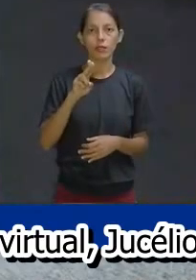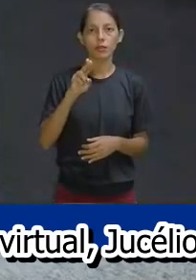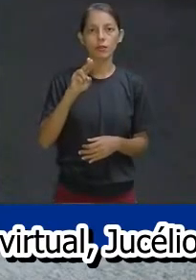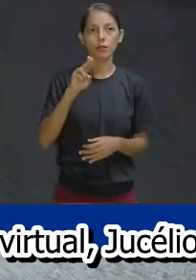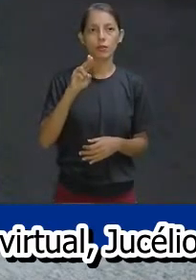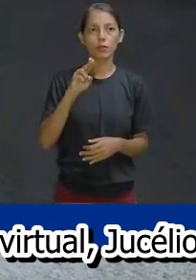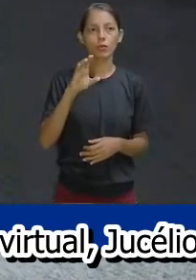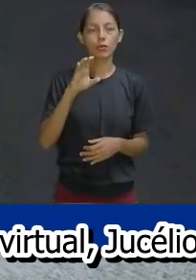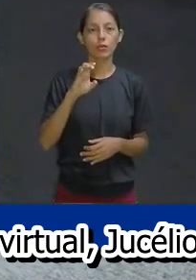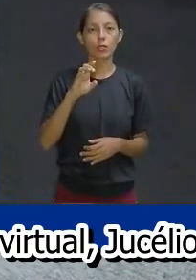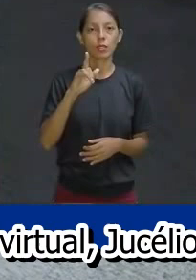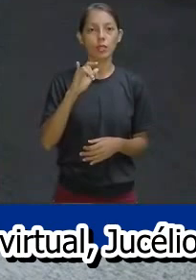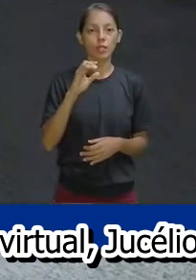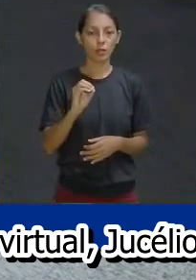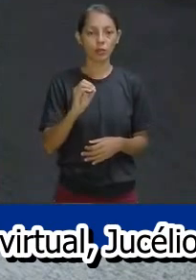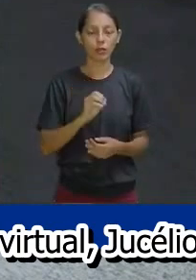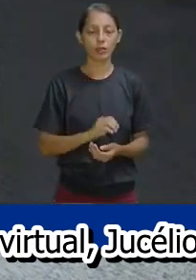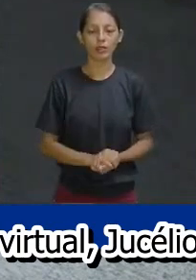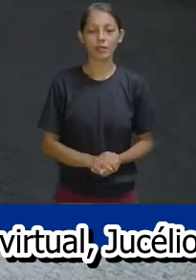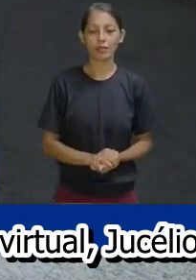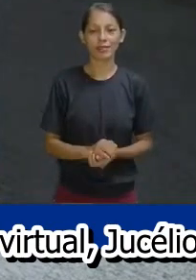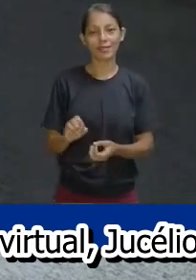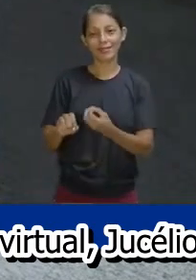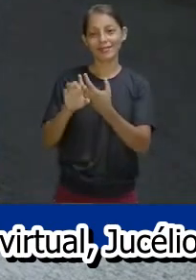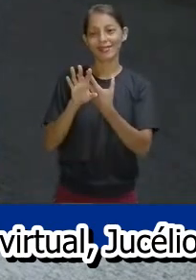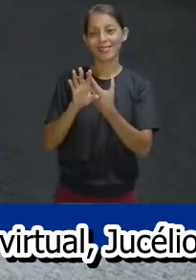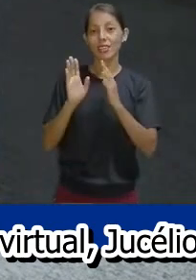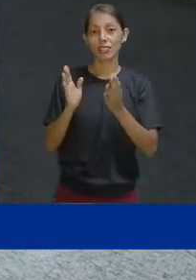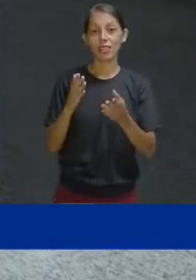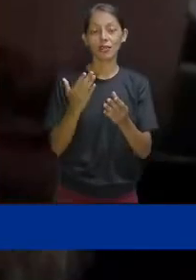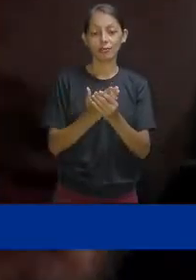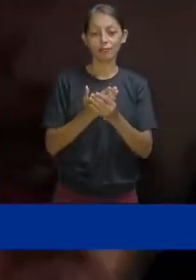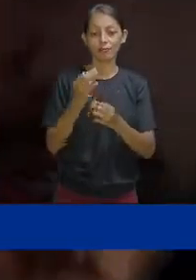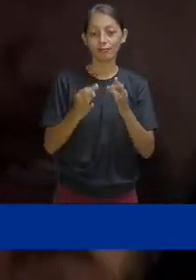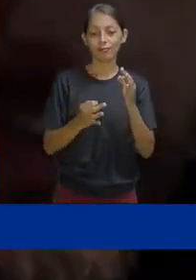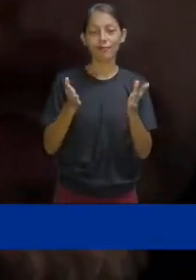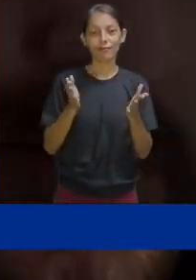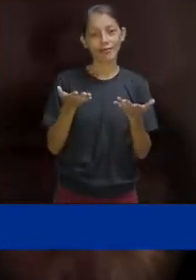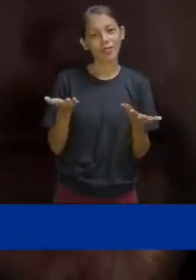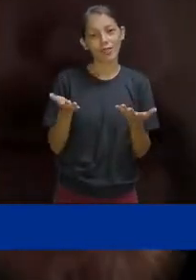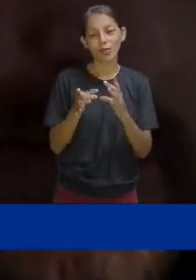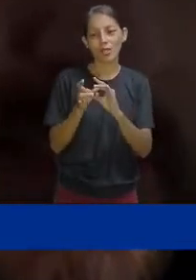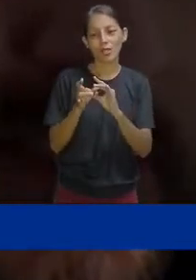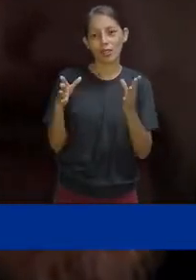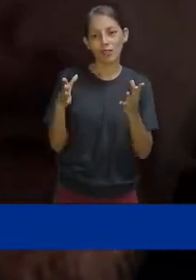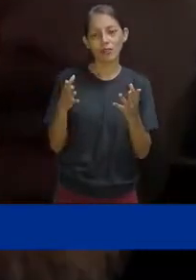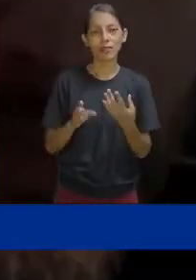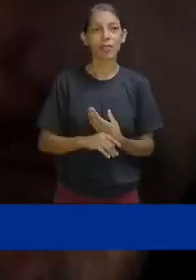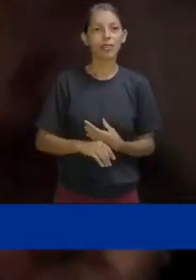se quiser ficar com a gente, eu não vou poder levar um café virtual, Juscelio. Obrigado, doutor. Eu agradeço a